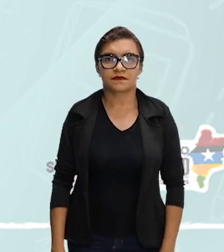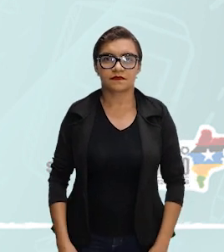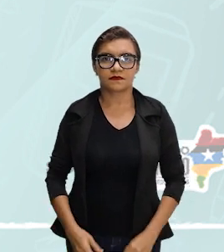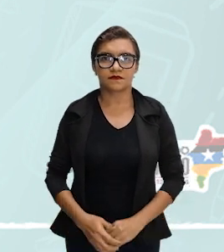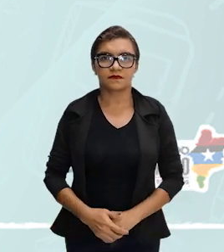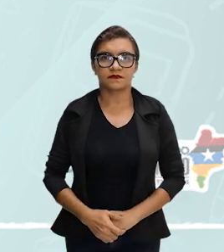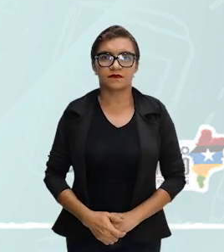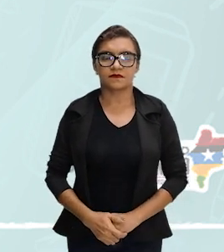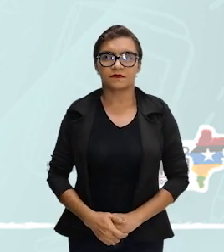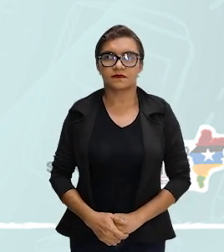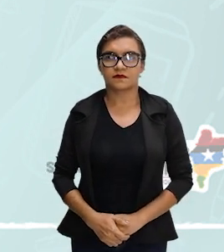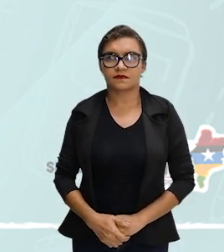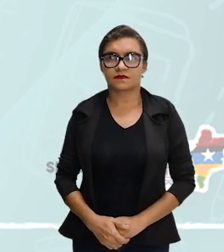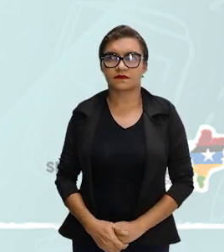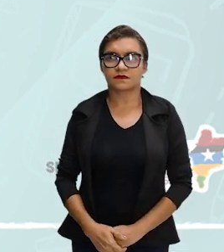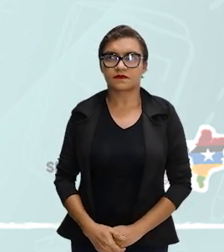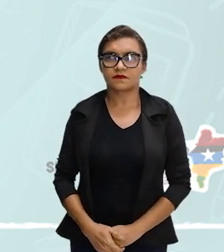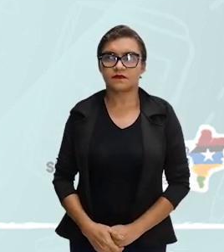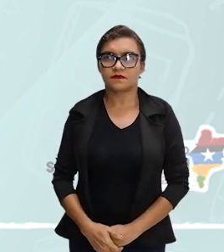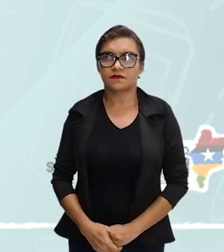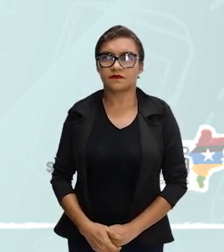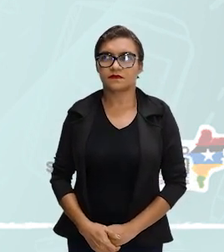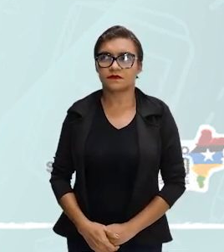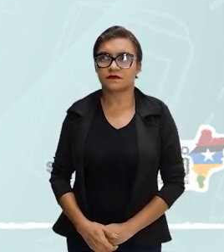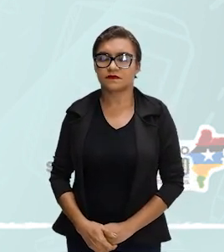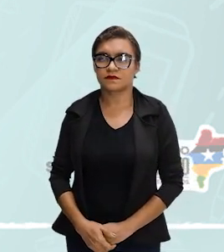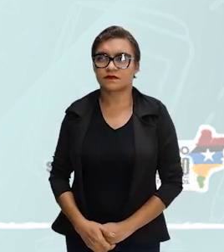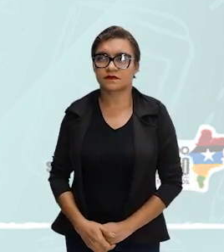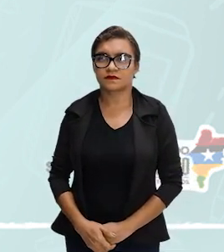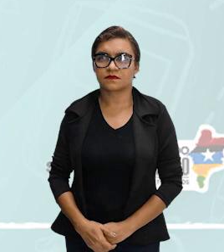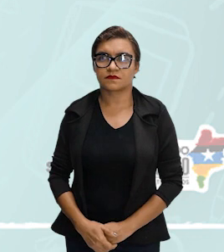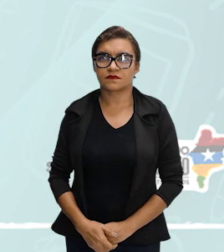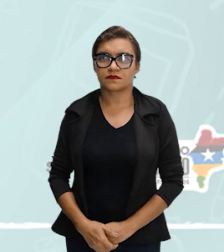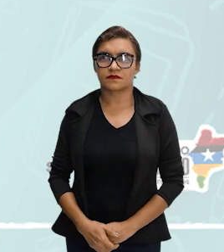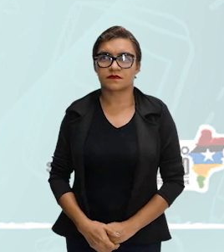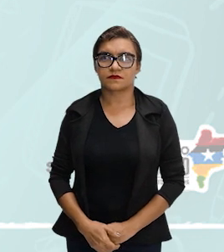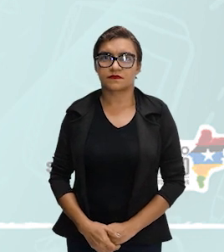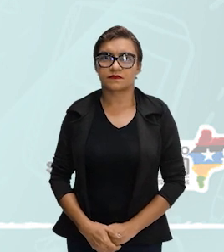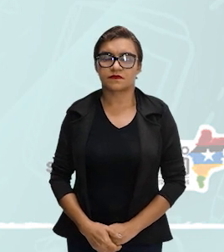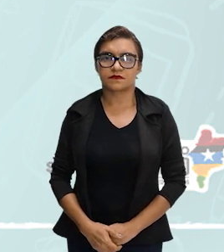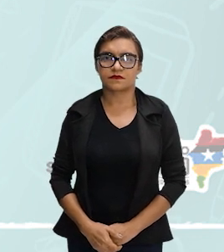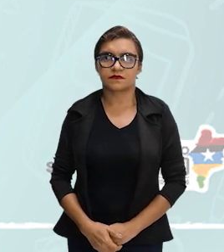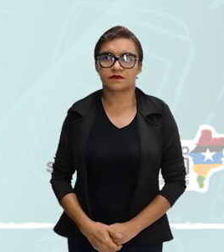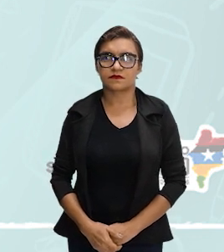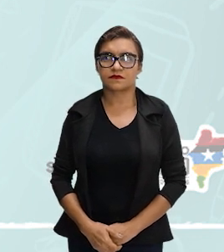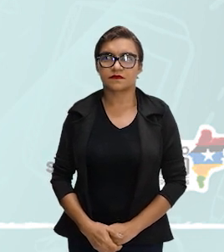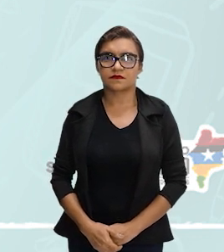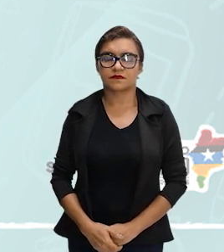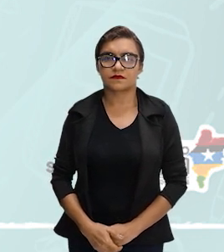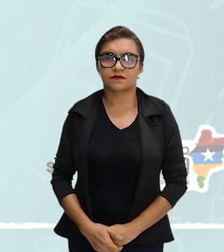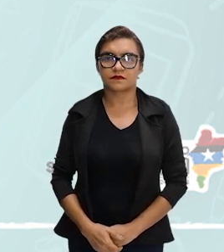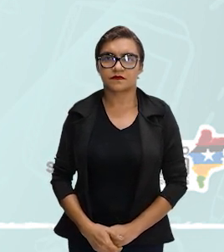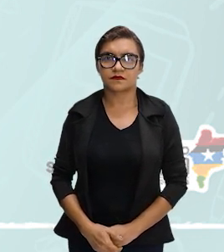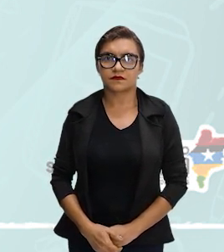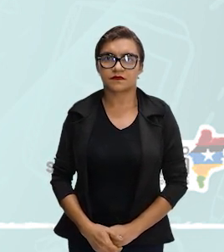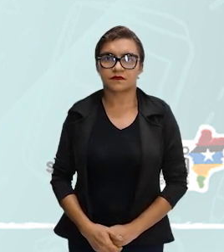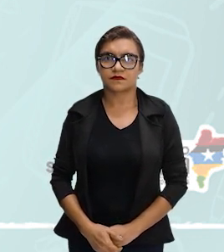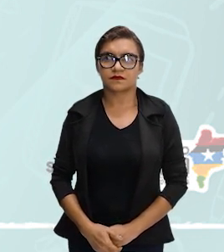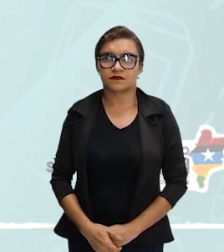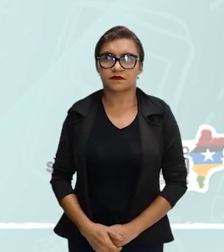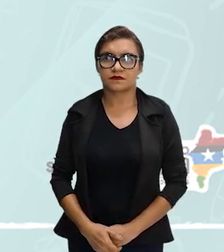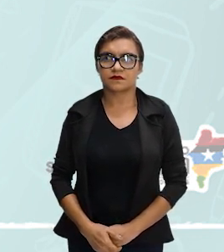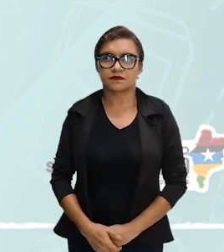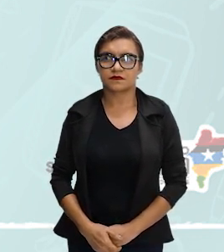son el núcleo de predicado. Además, pueden ir acompañados de complementos que